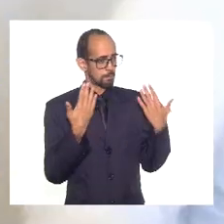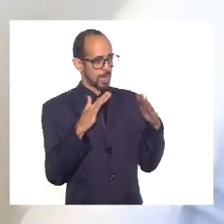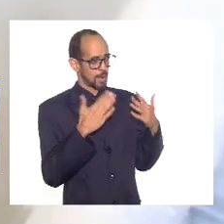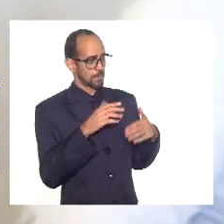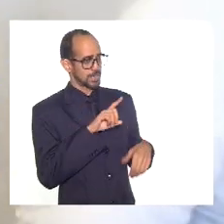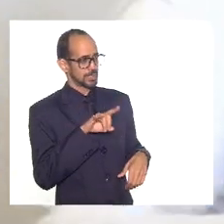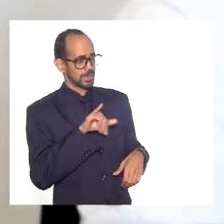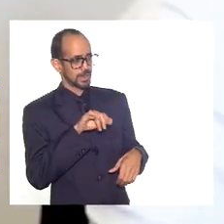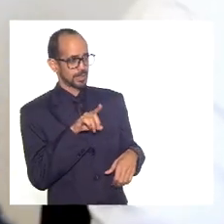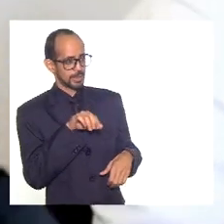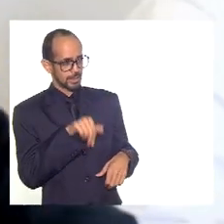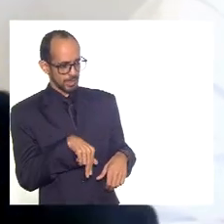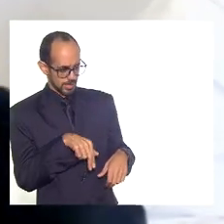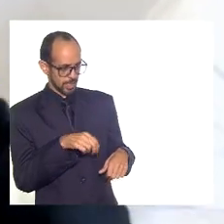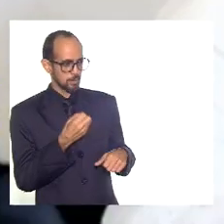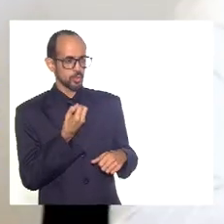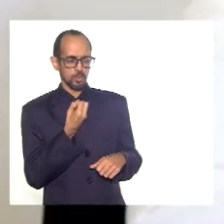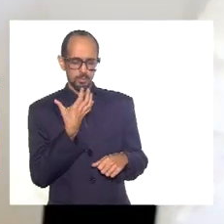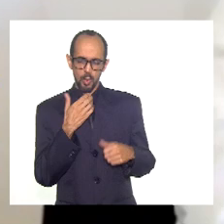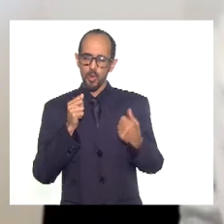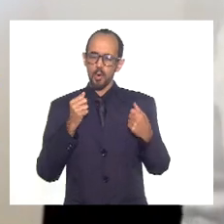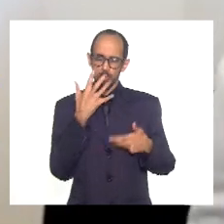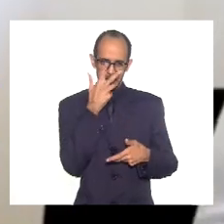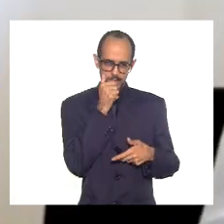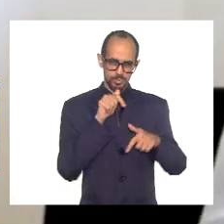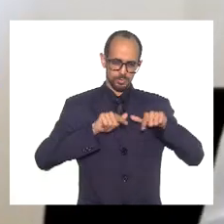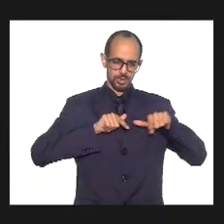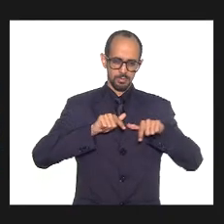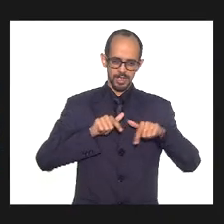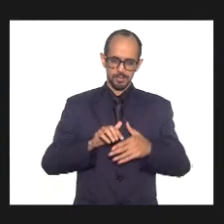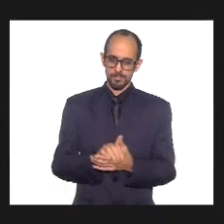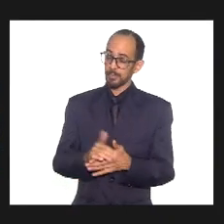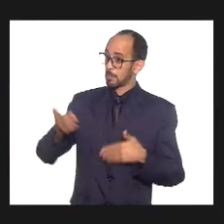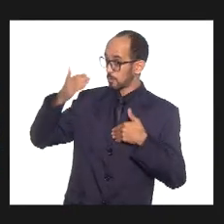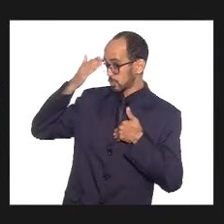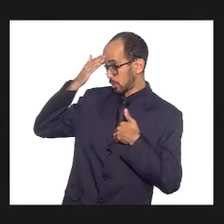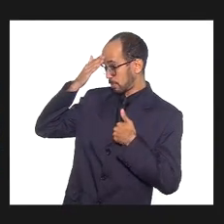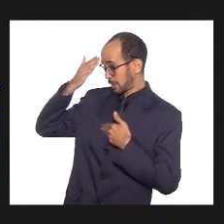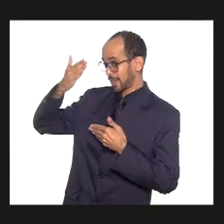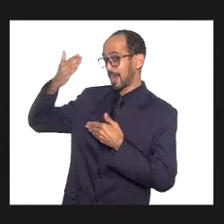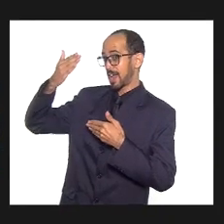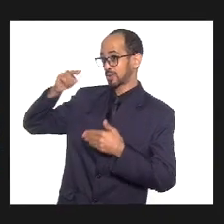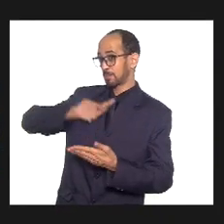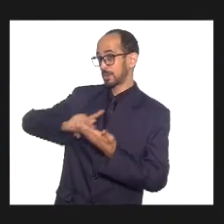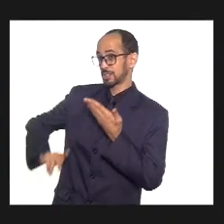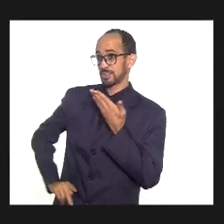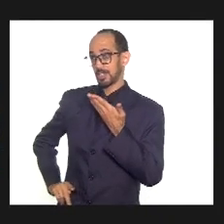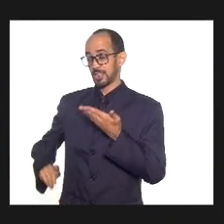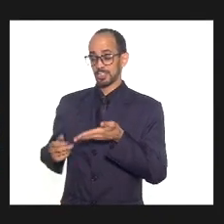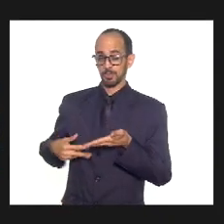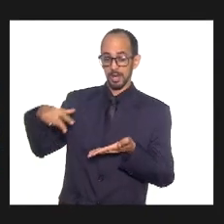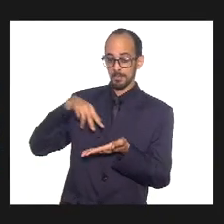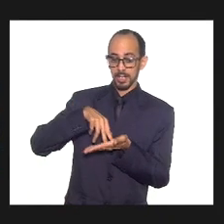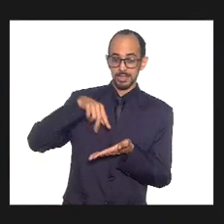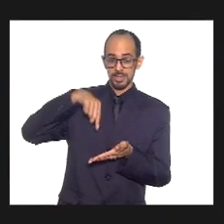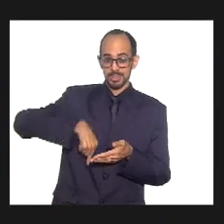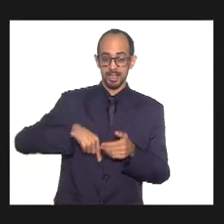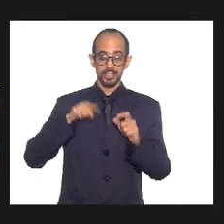todo o trabalho, tá muito bacana, muito bonito. Obrigada, presidente, pela sua presença no município de